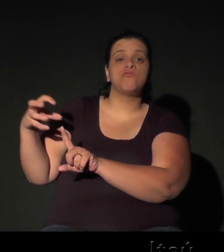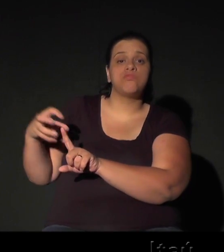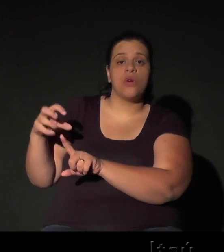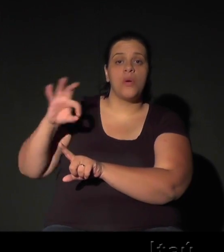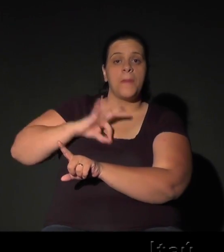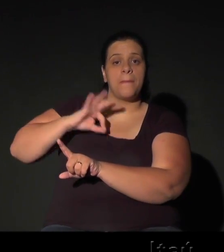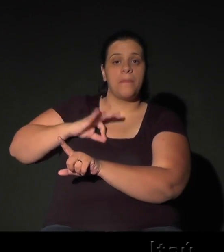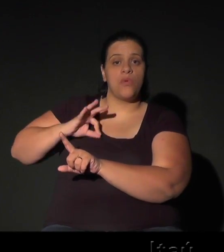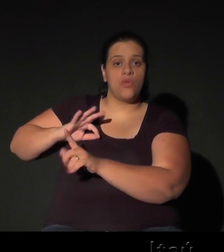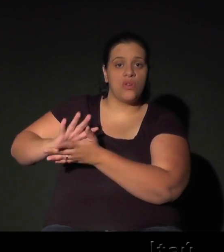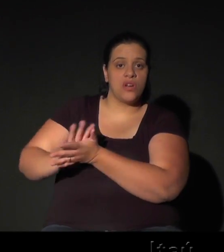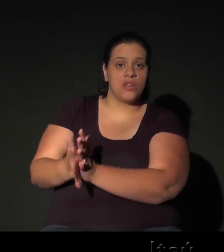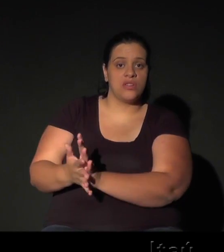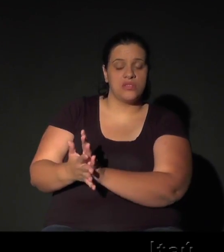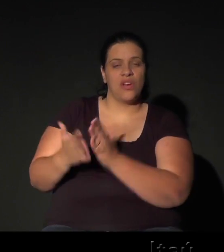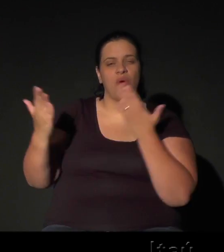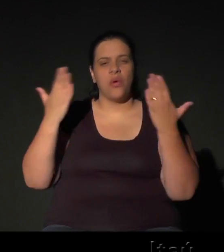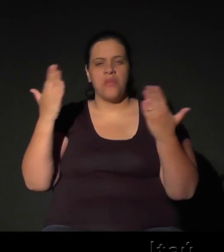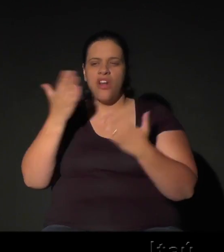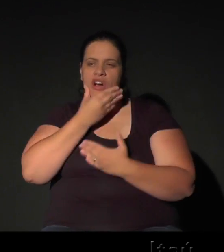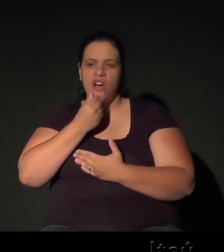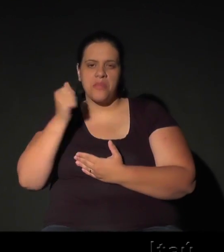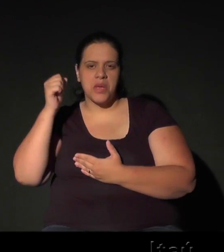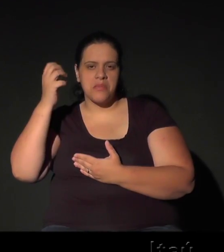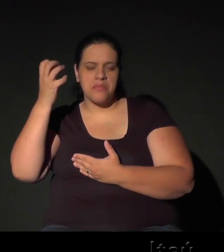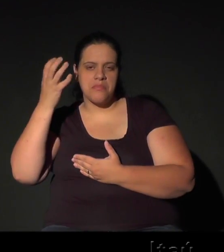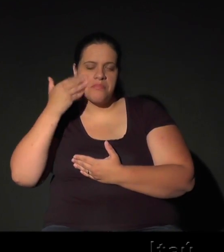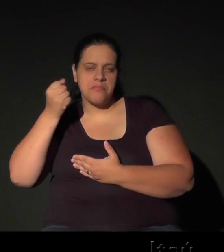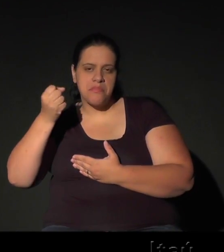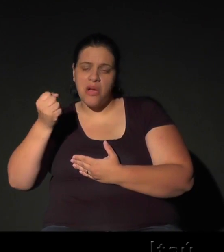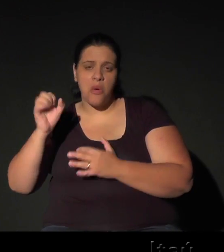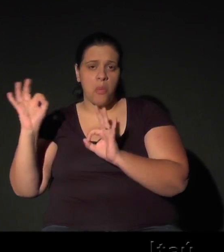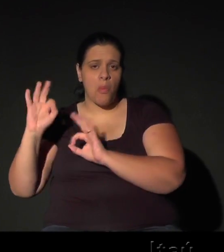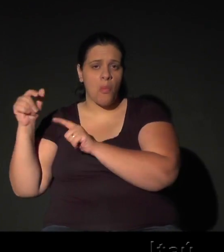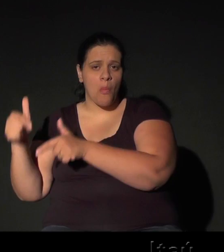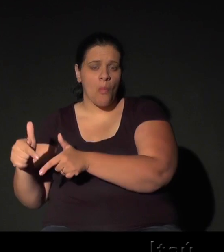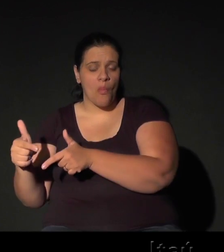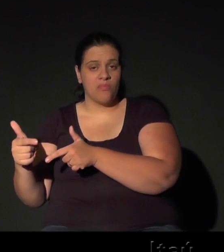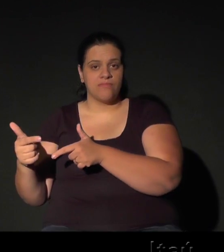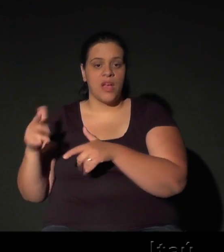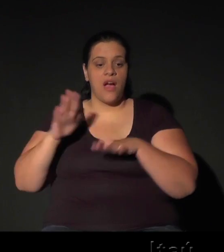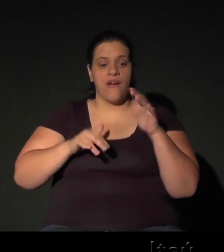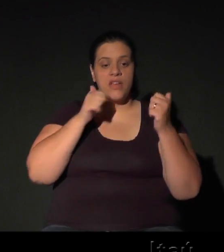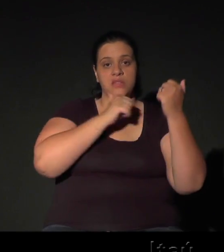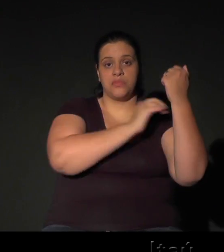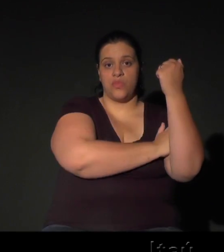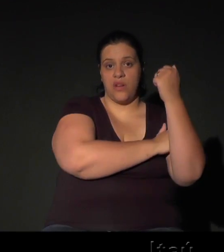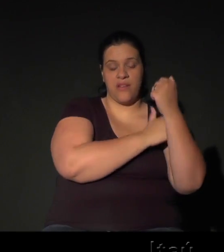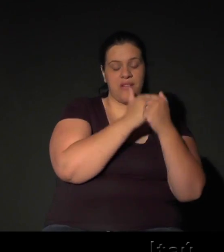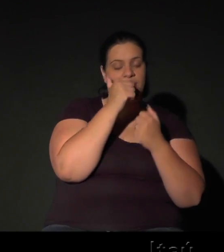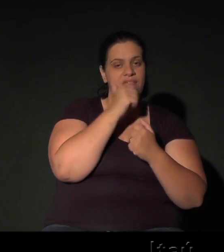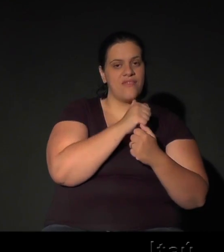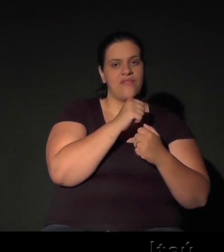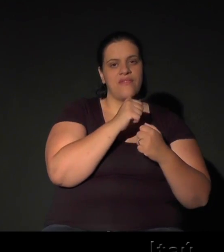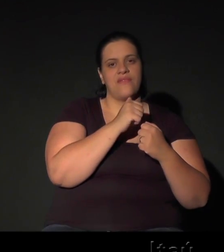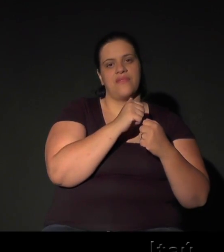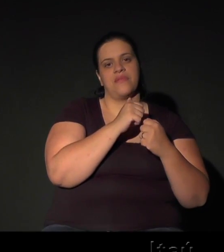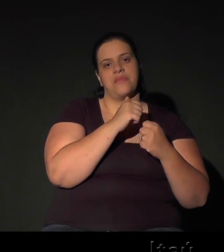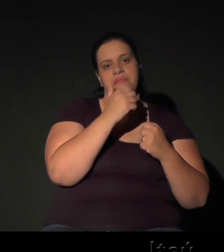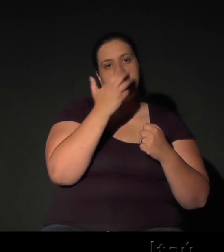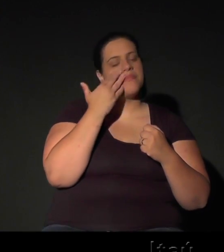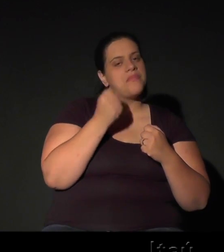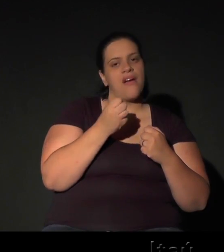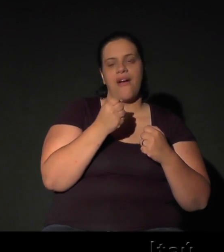policial muito mais do que um homem branco então eu acho que muitas vezes as feministas brancas muitas vezes não tem esse